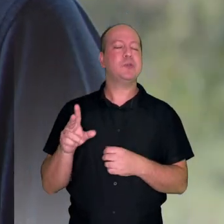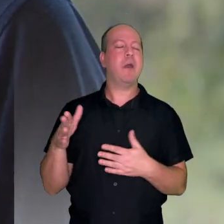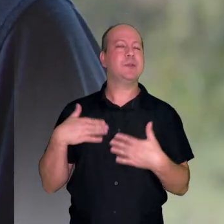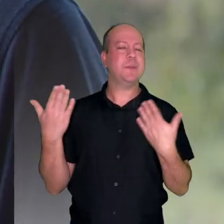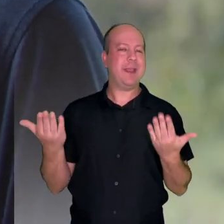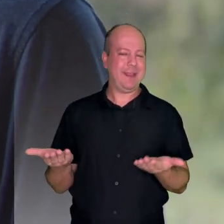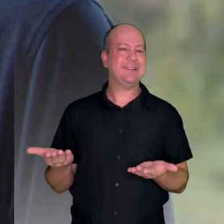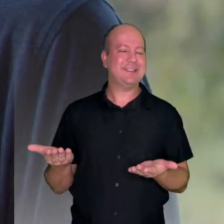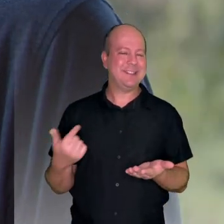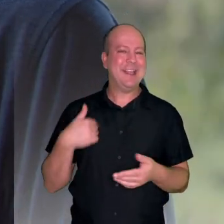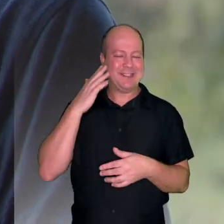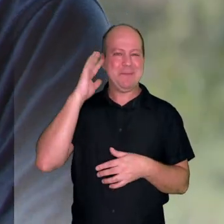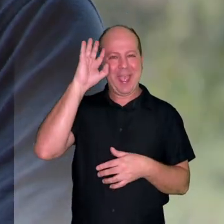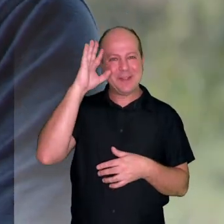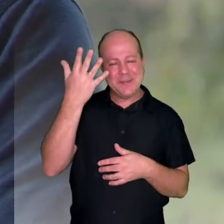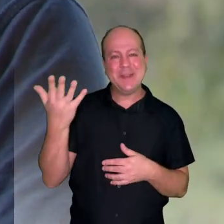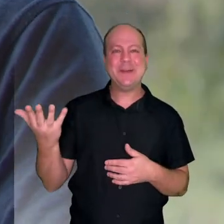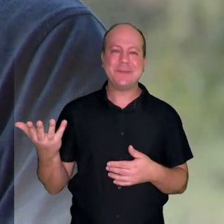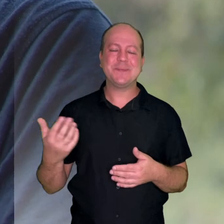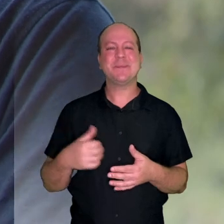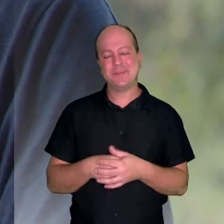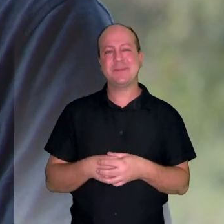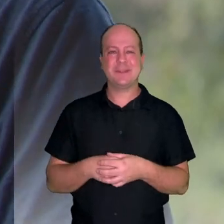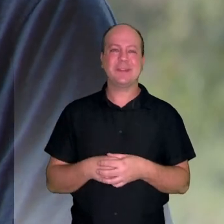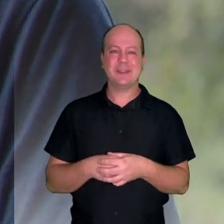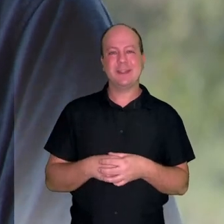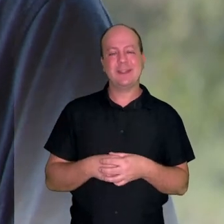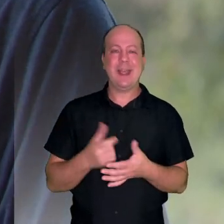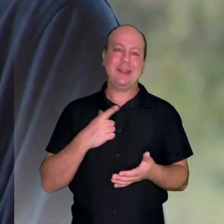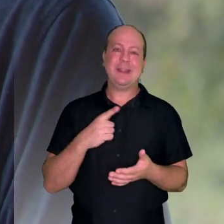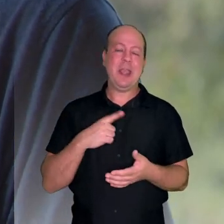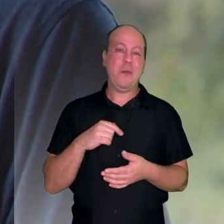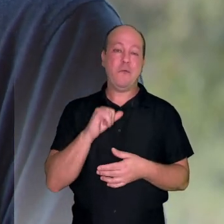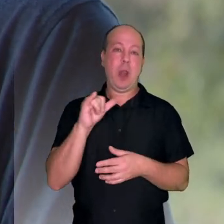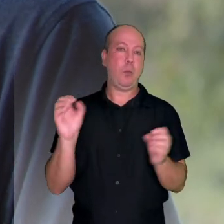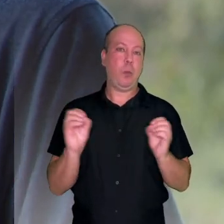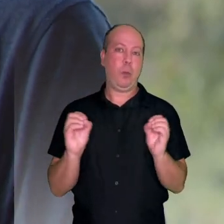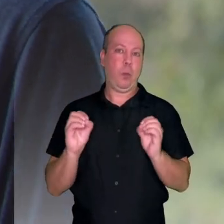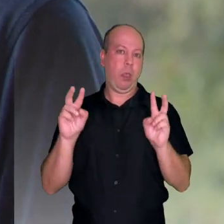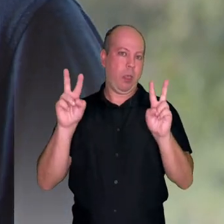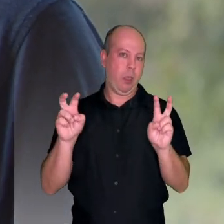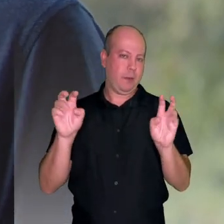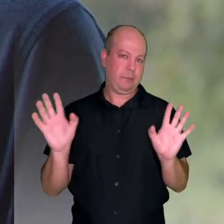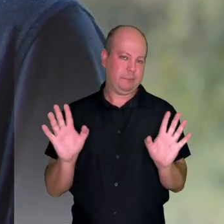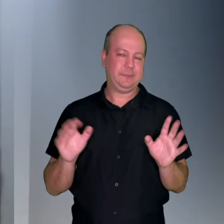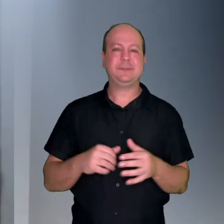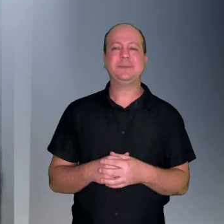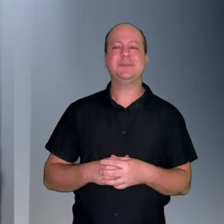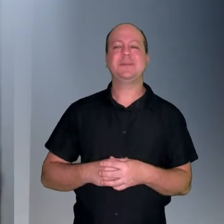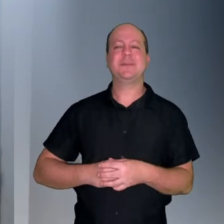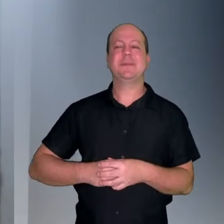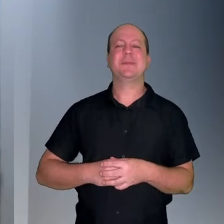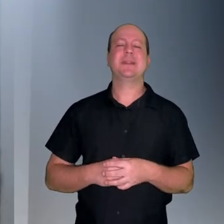vezes a gente até se surpreende como é que a gente resolveu algumas coisas sem praticamente ter falado nada sobre isso.